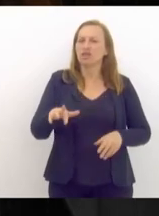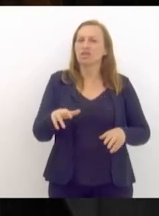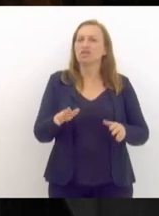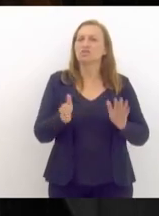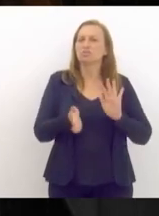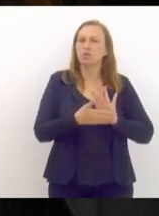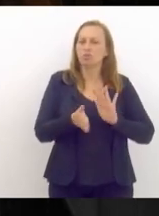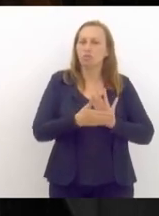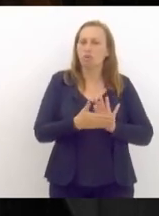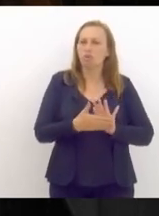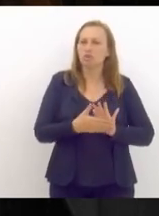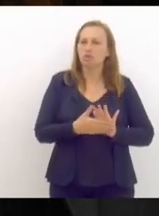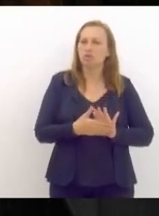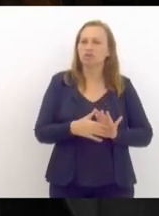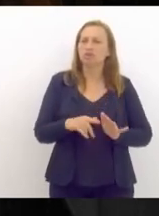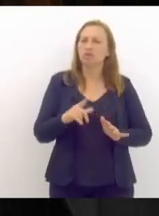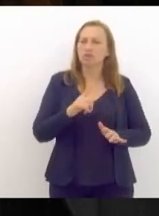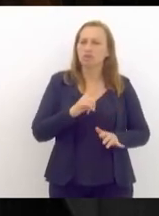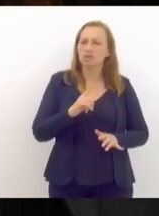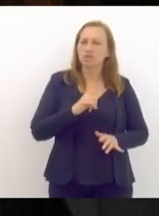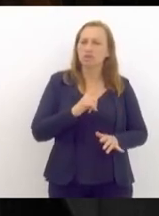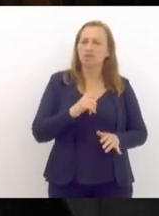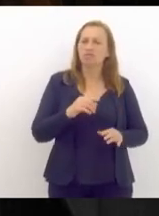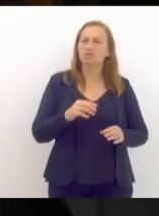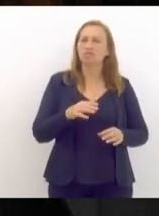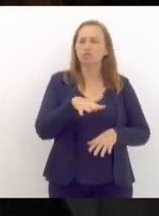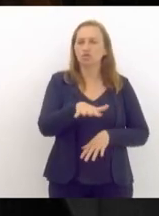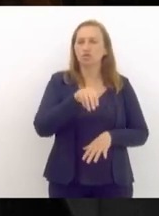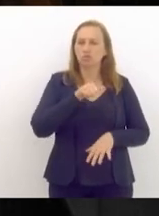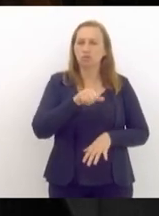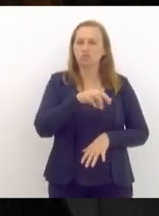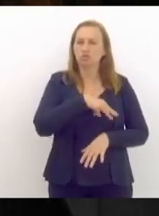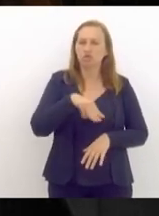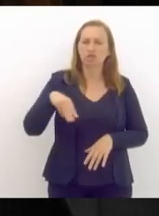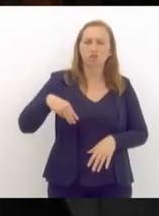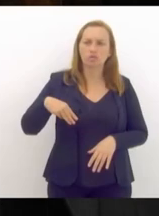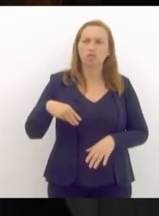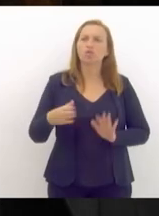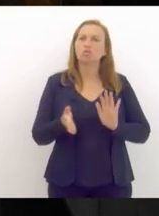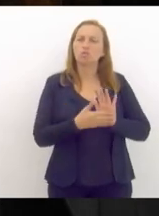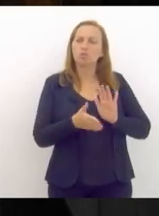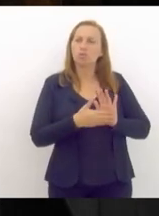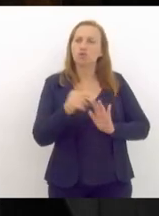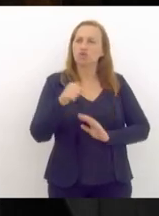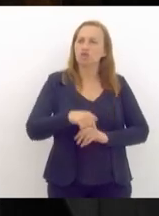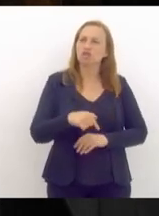propostas, teve acionamento do Ministério Público, né? Foi proposto aqui